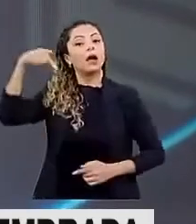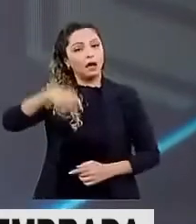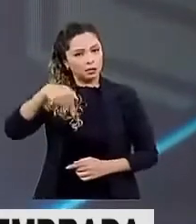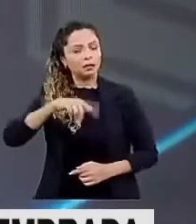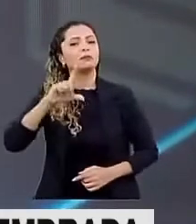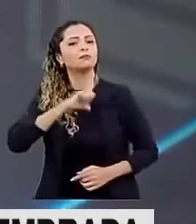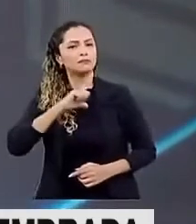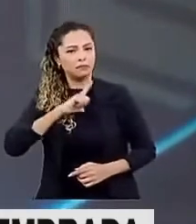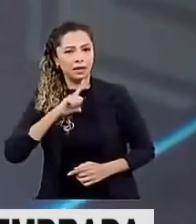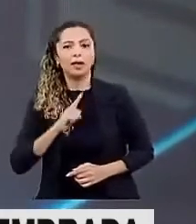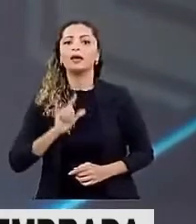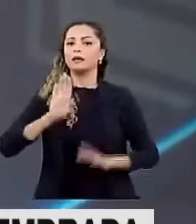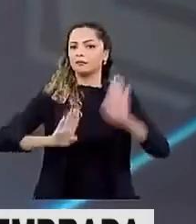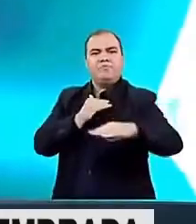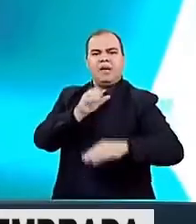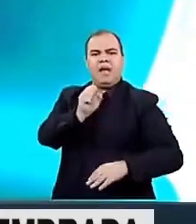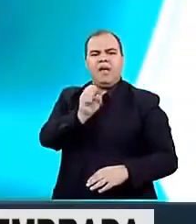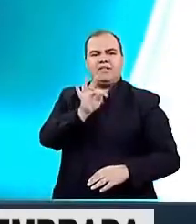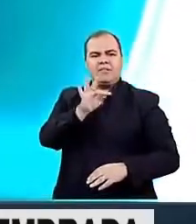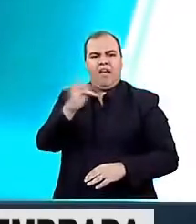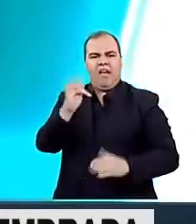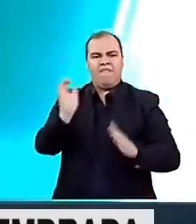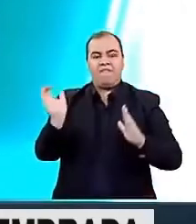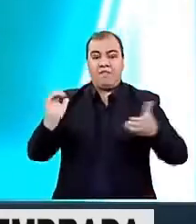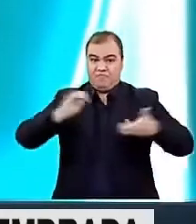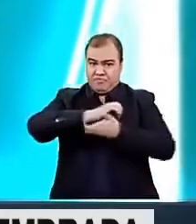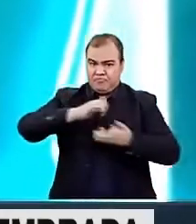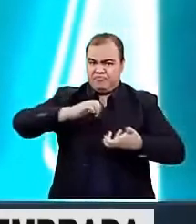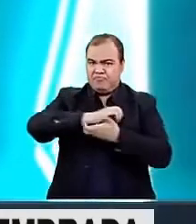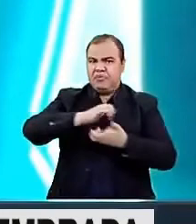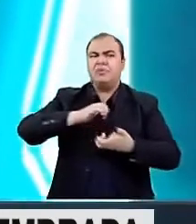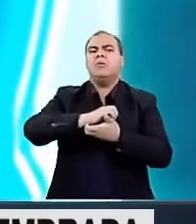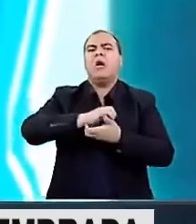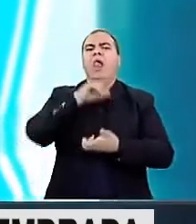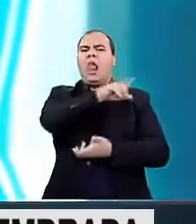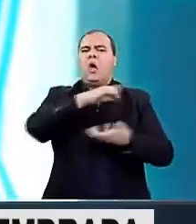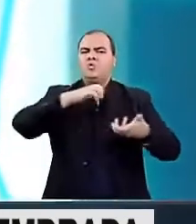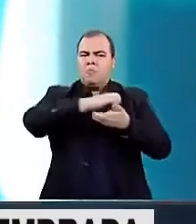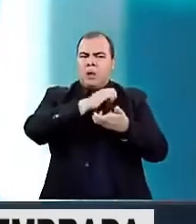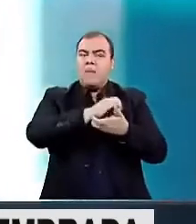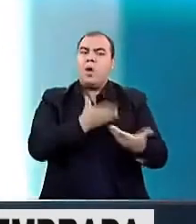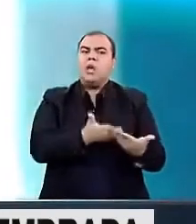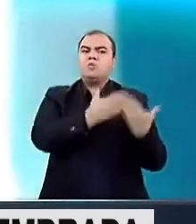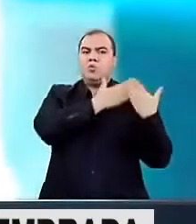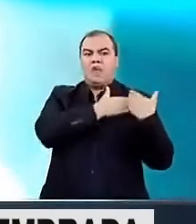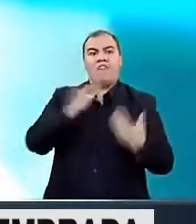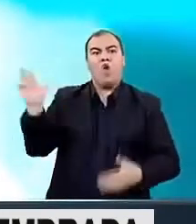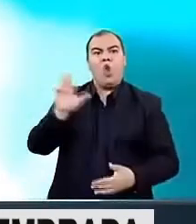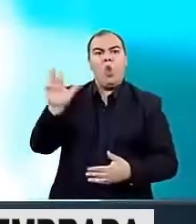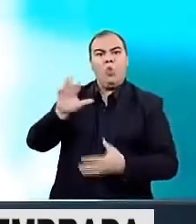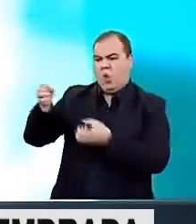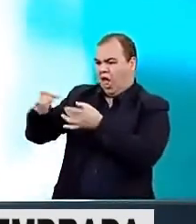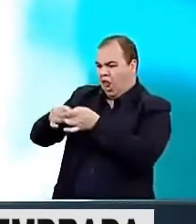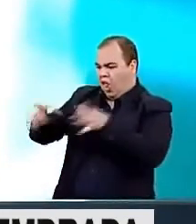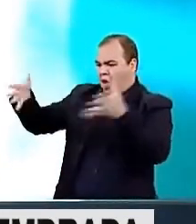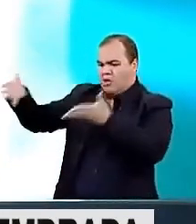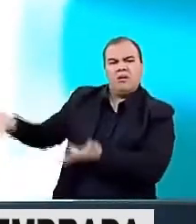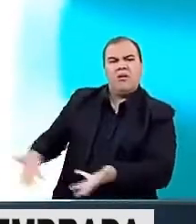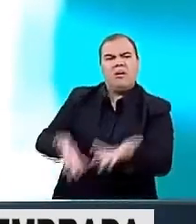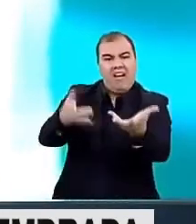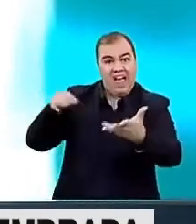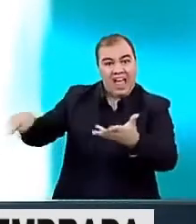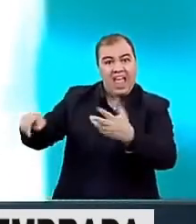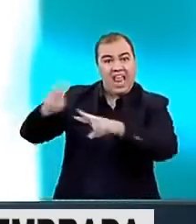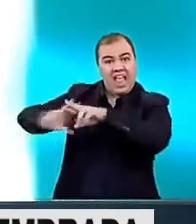2 turnos. Nós não podemos decidir antes da hora. O Supremo foi responsável por soltar Lula da Silva e deixar que um